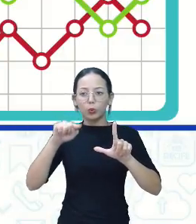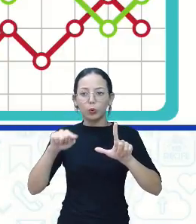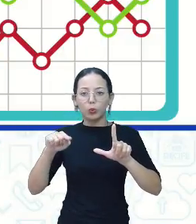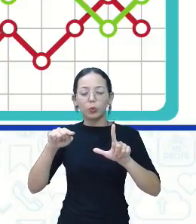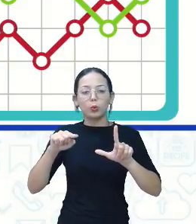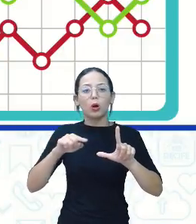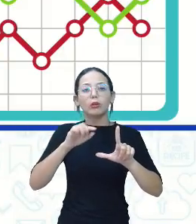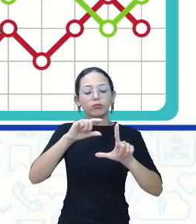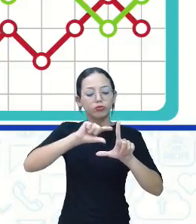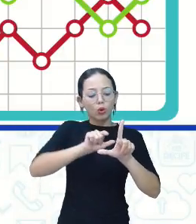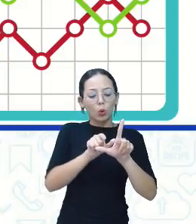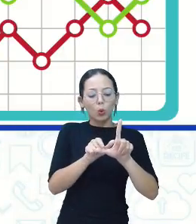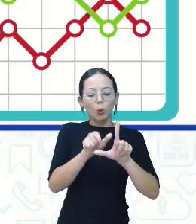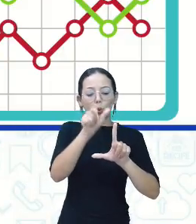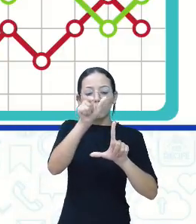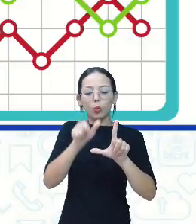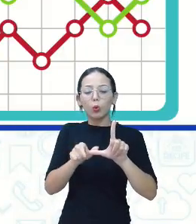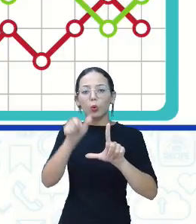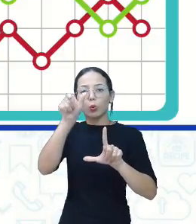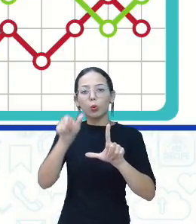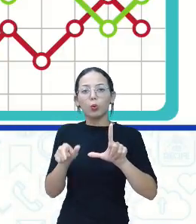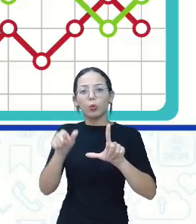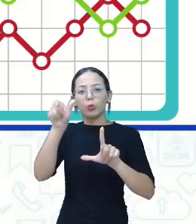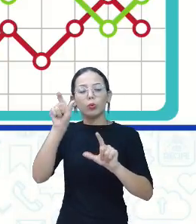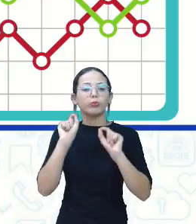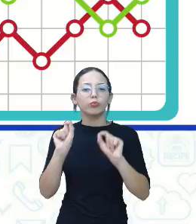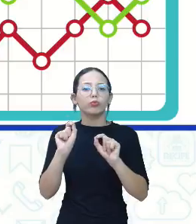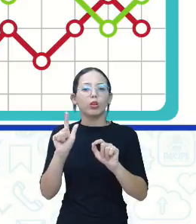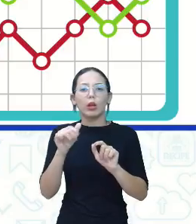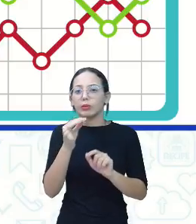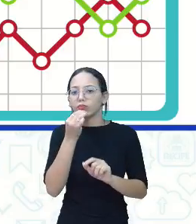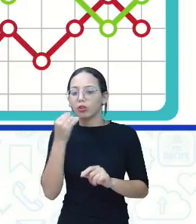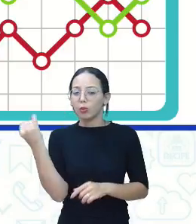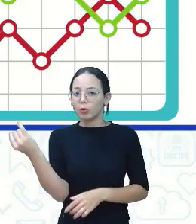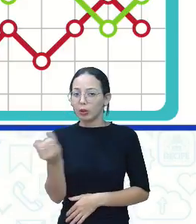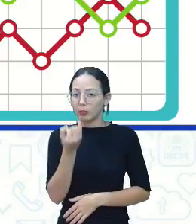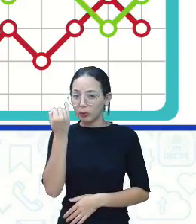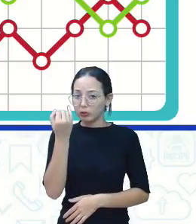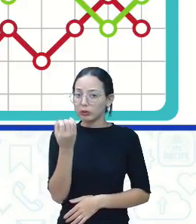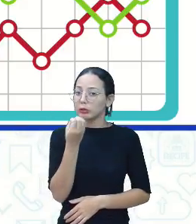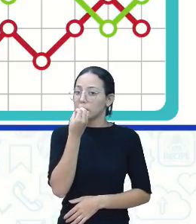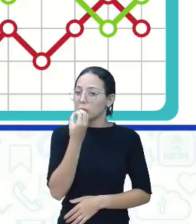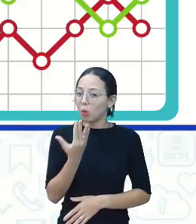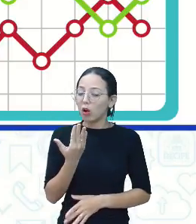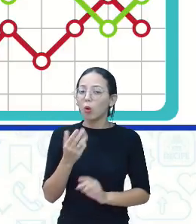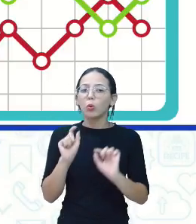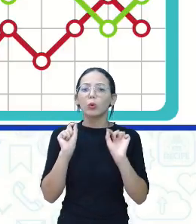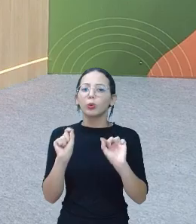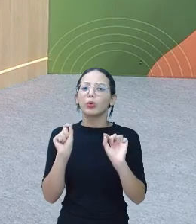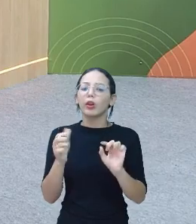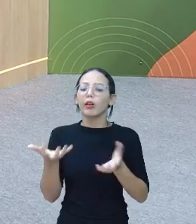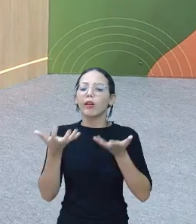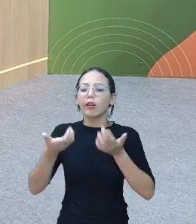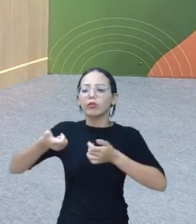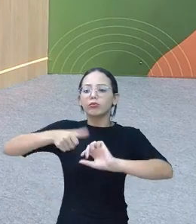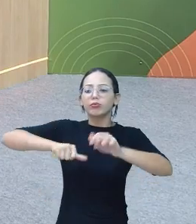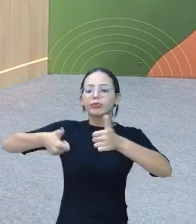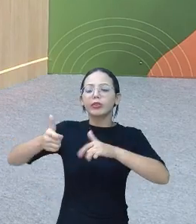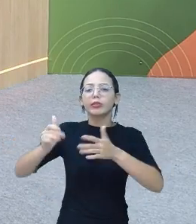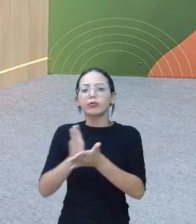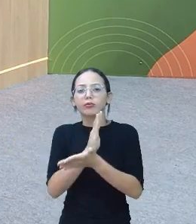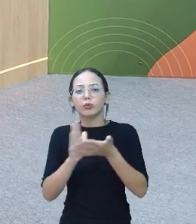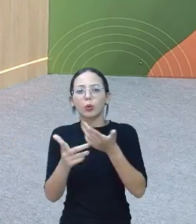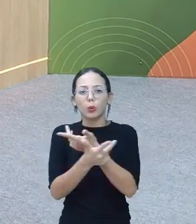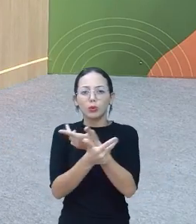ele, mas tenta observar, aquele gráfico ali, ele tem uma importância muito grande quando você está querendo analisar algumas